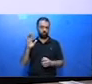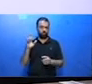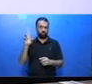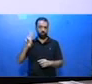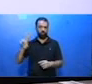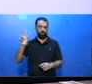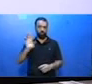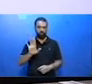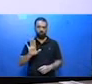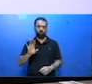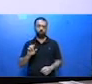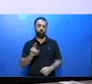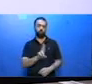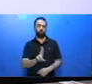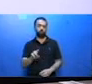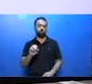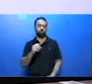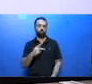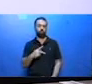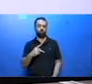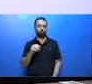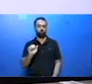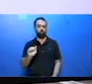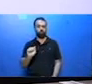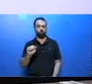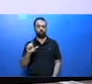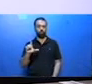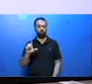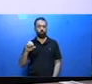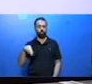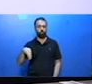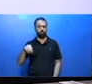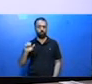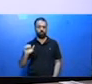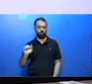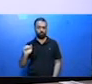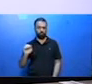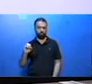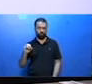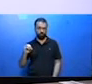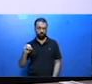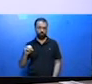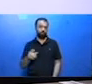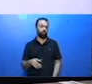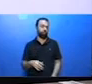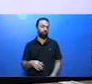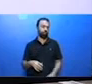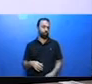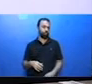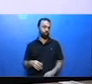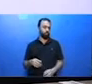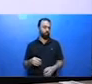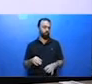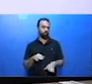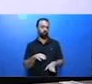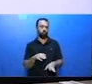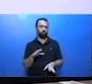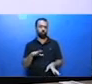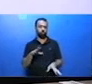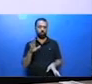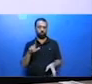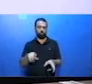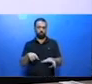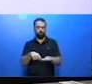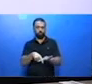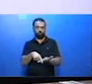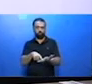mãozinha, o pé e o passo, que sempre um pezinho à frente do outro. Então,